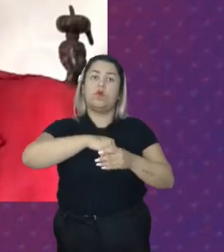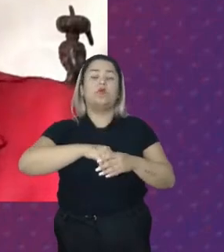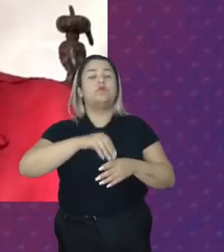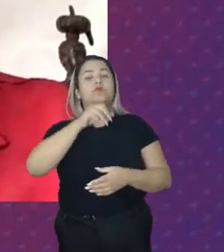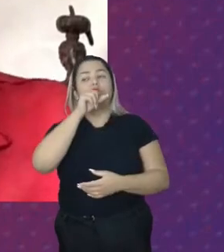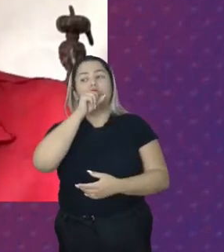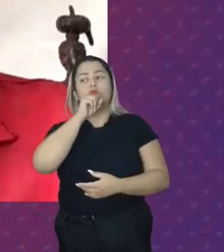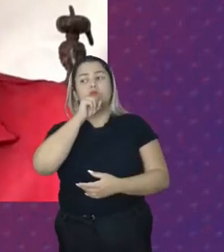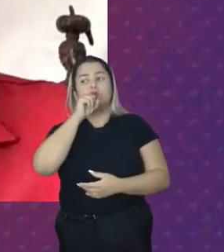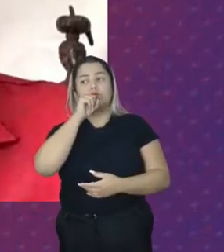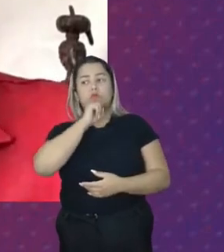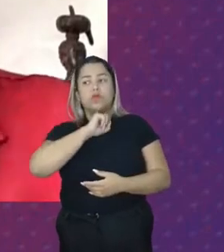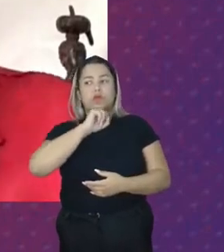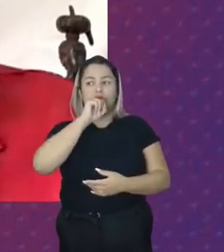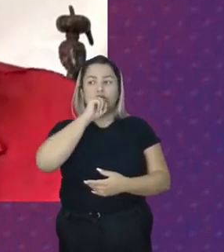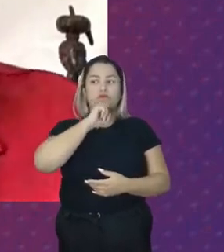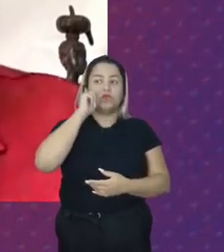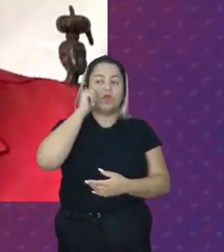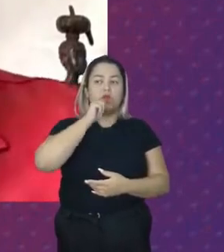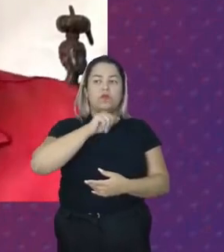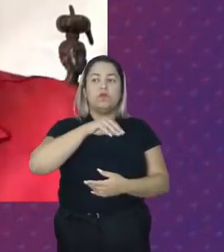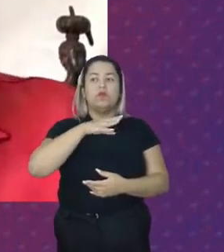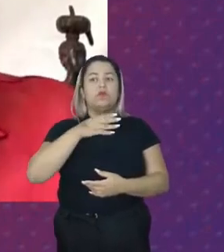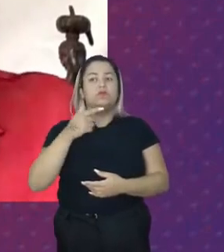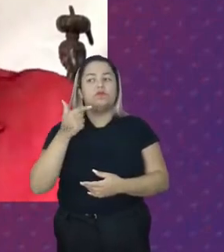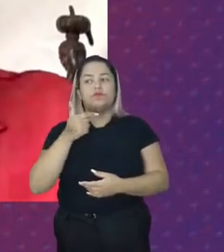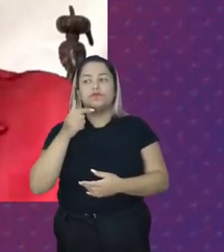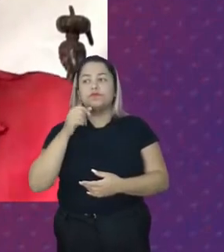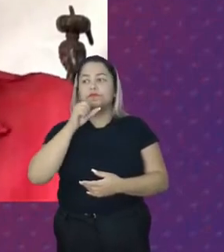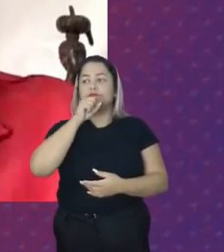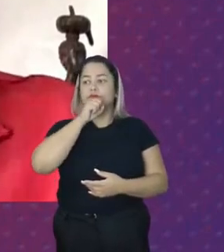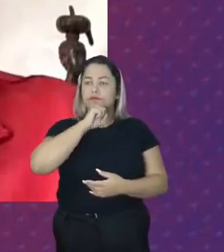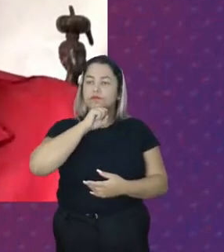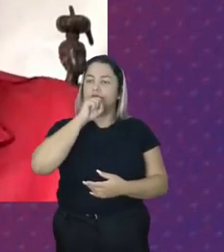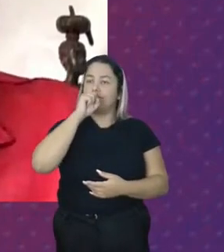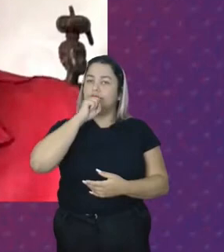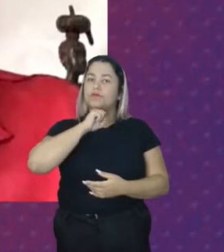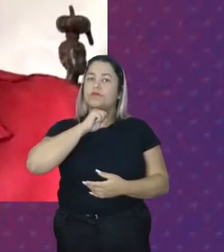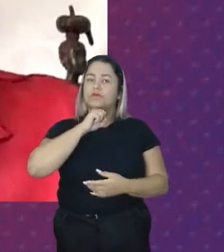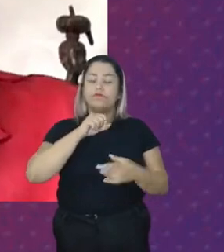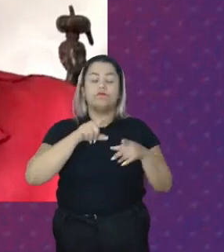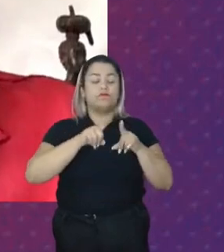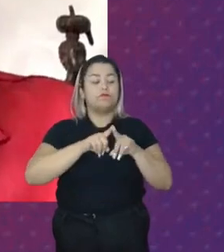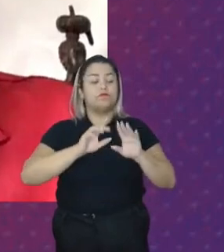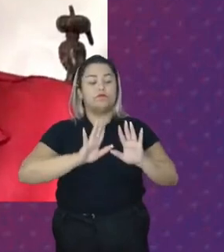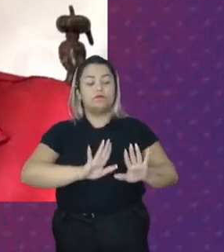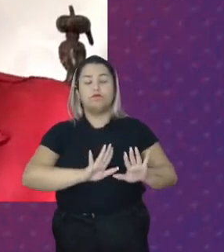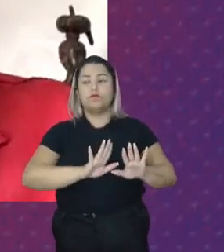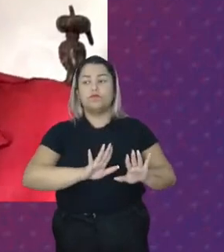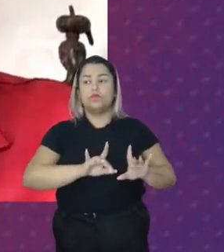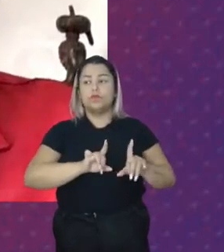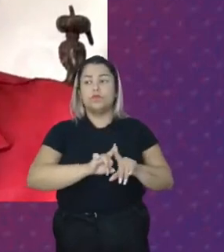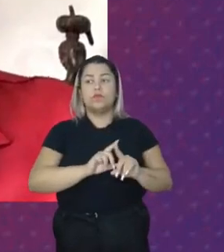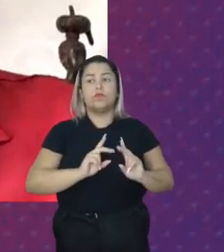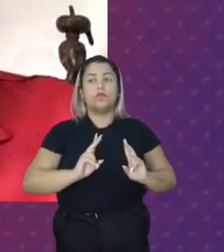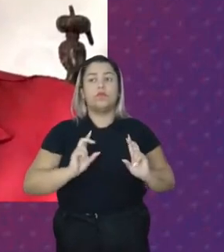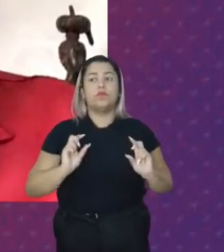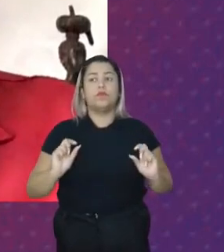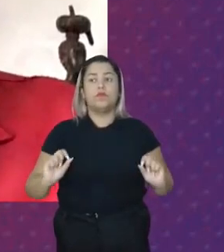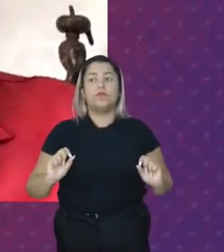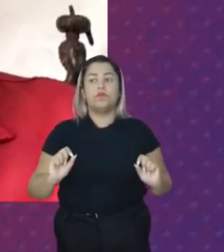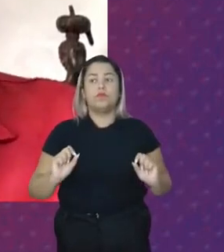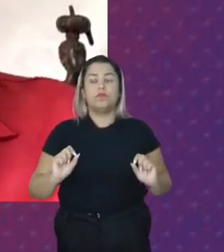Avós Bisavós Então Elas estavam Ali Em condições